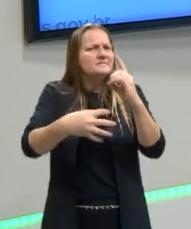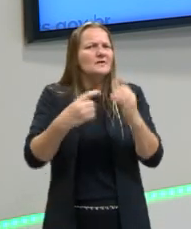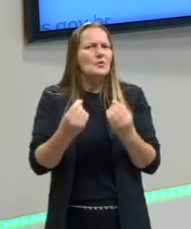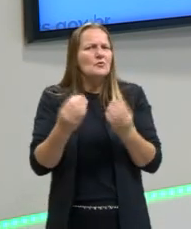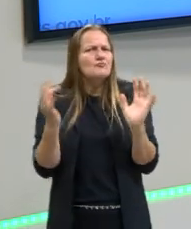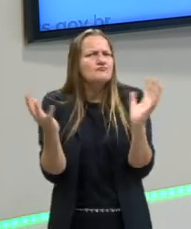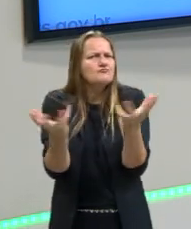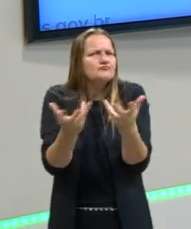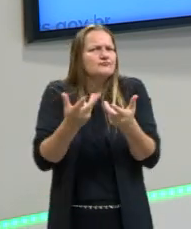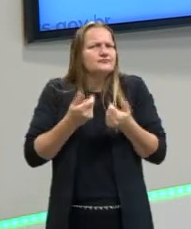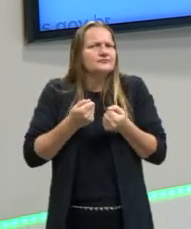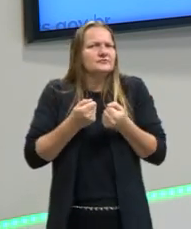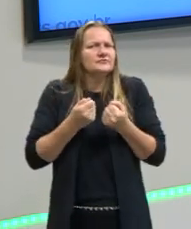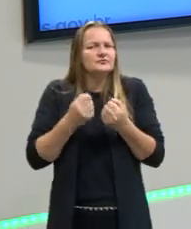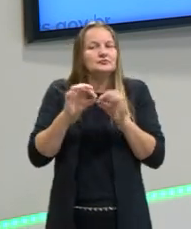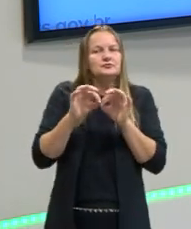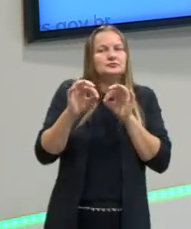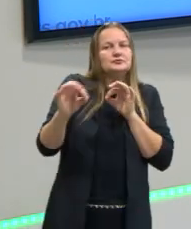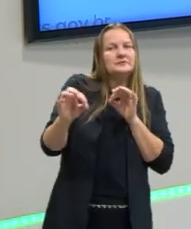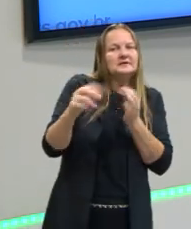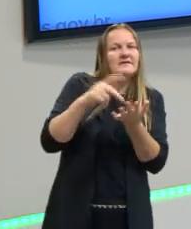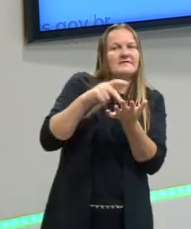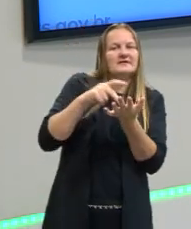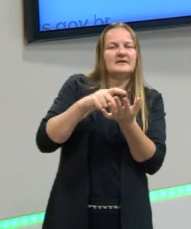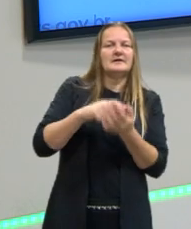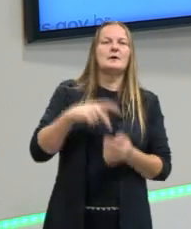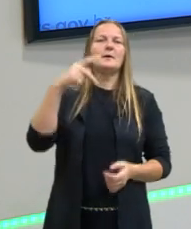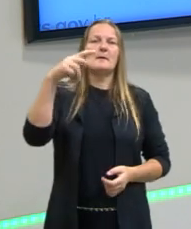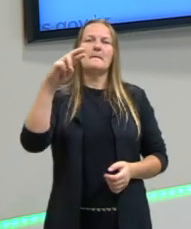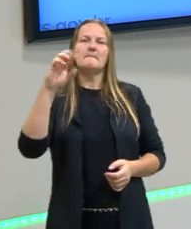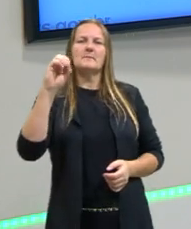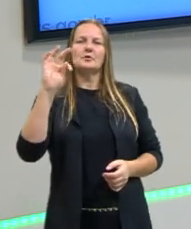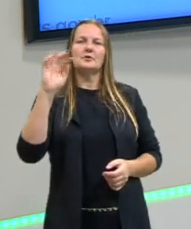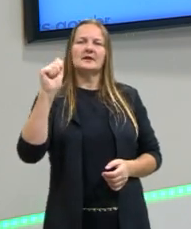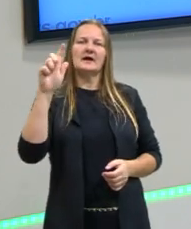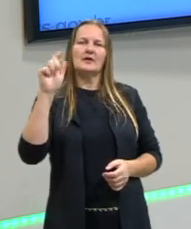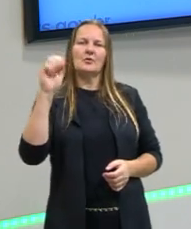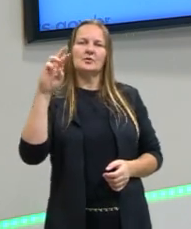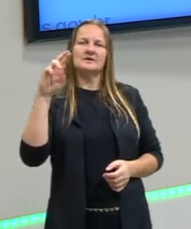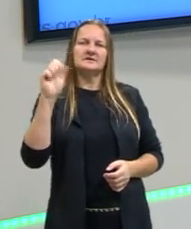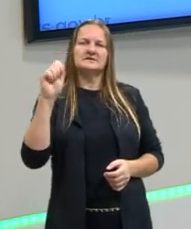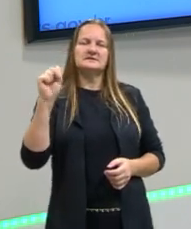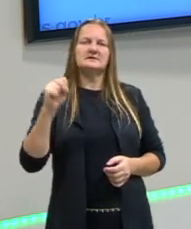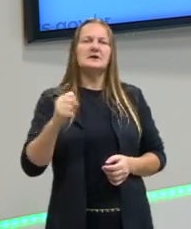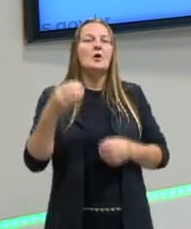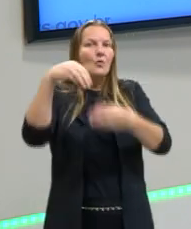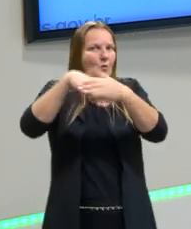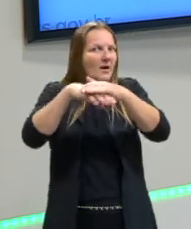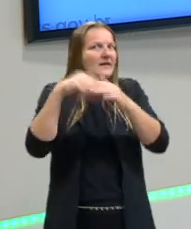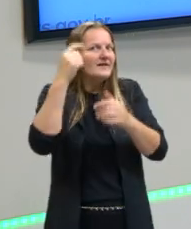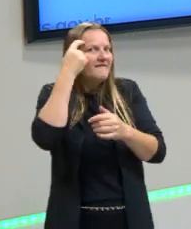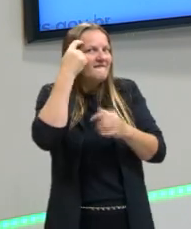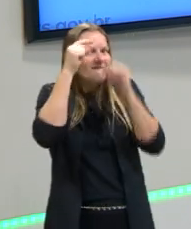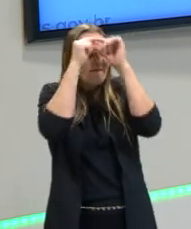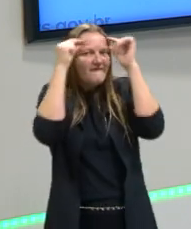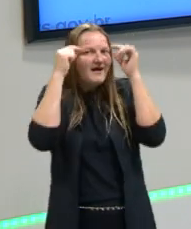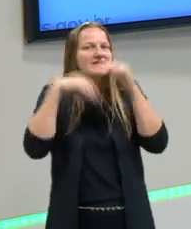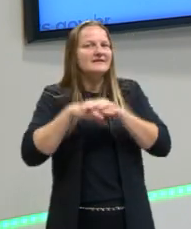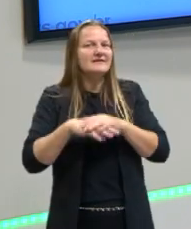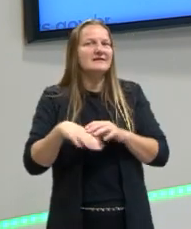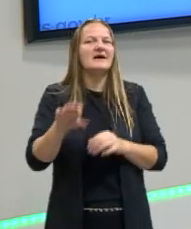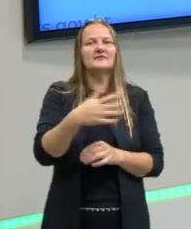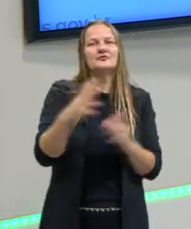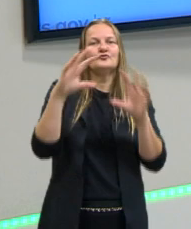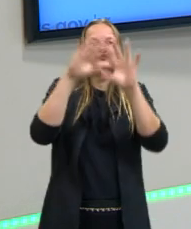e não a verdade olha Protágoras o homem é a medida de todas as coisas Guarda essa frase é uma frase que